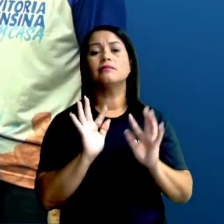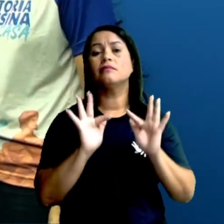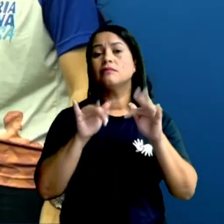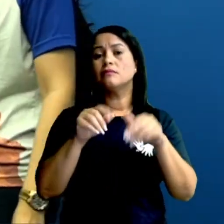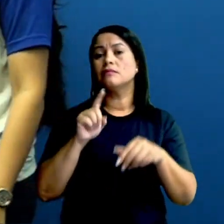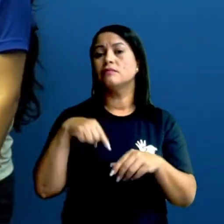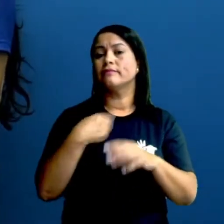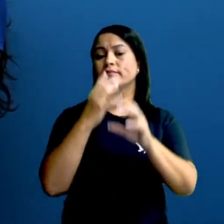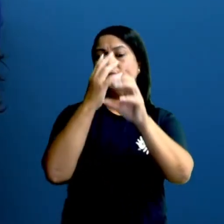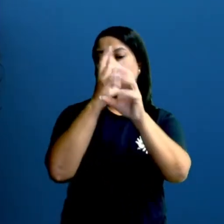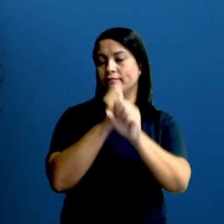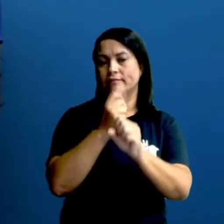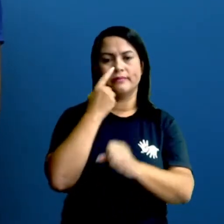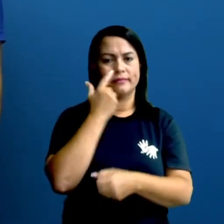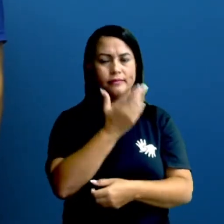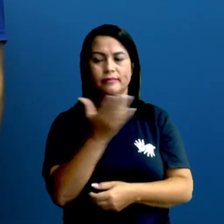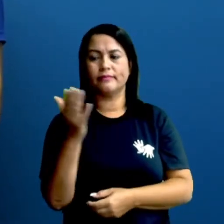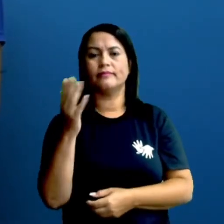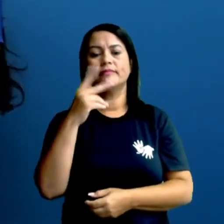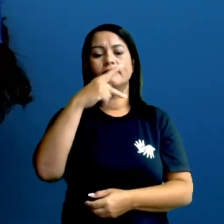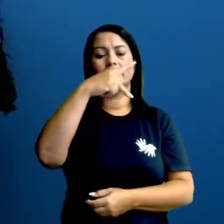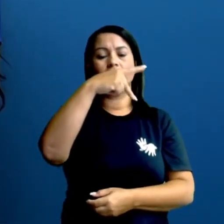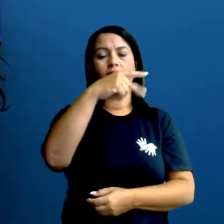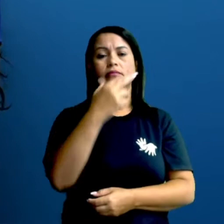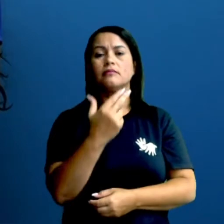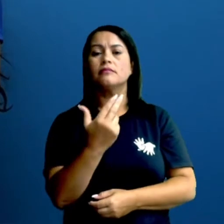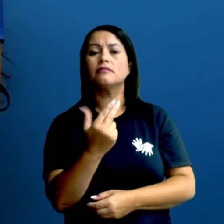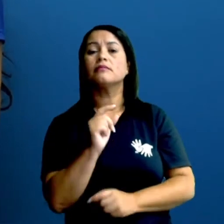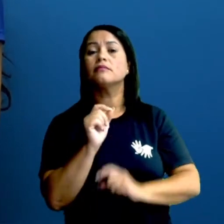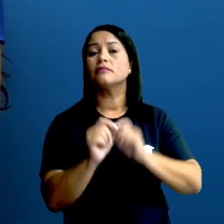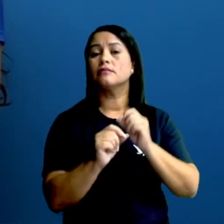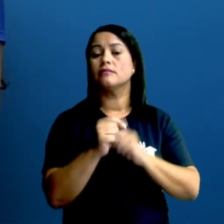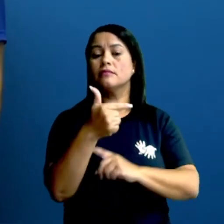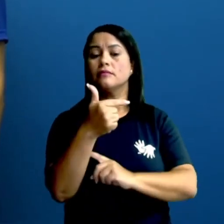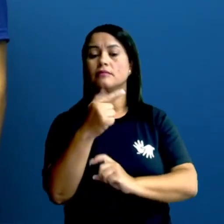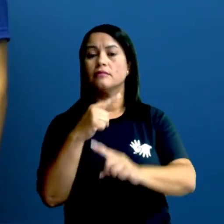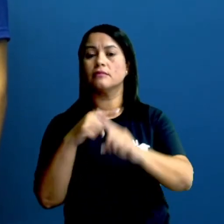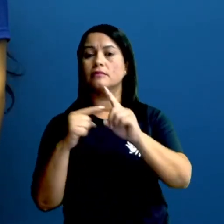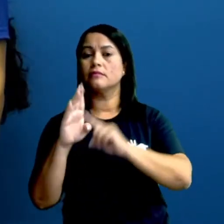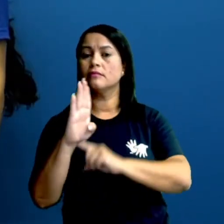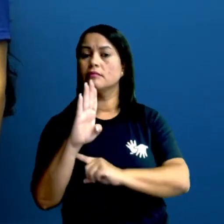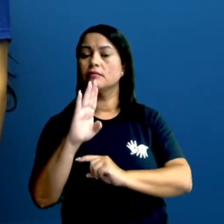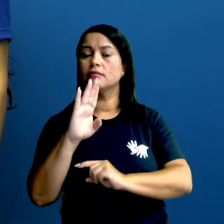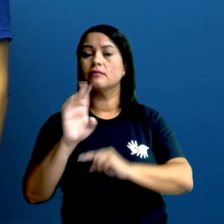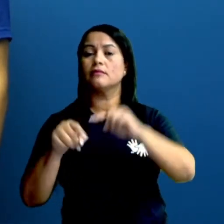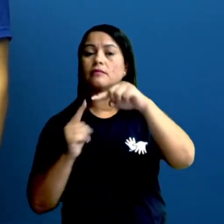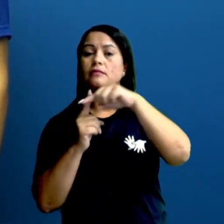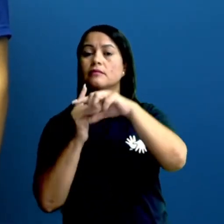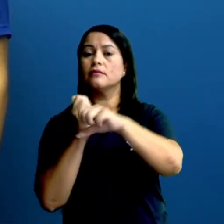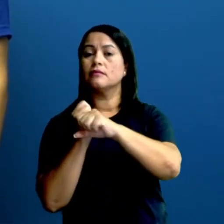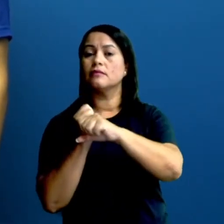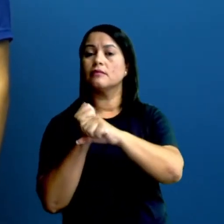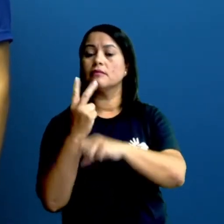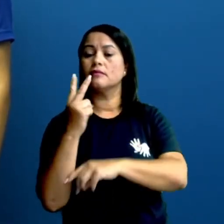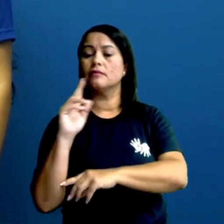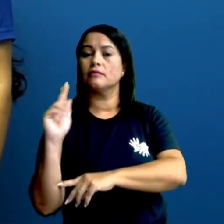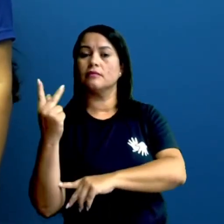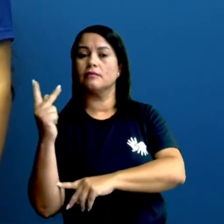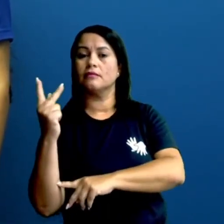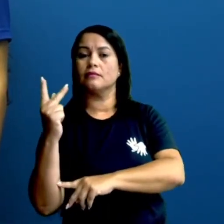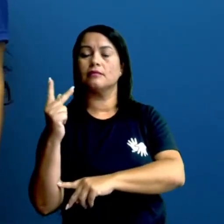nós somamos. Ó, perímetro é igual a 2 vezes B mais